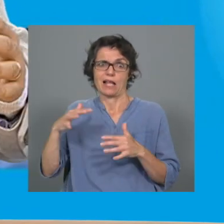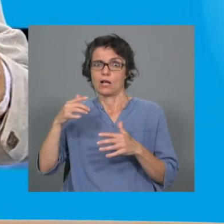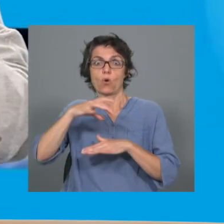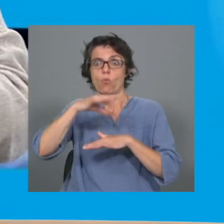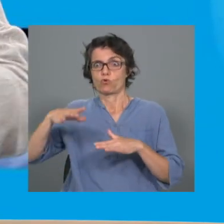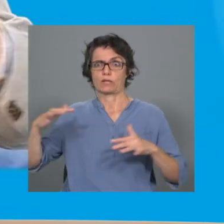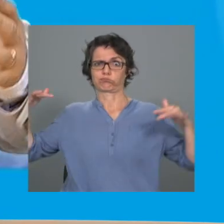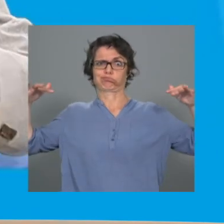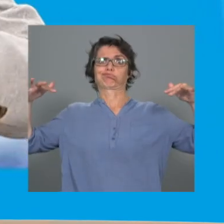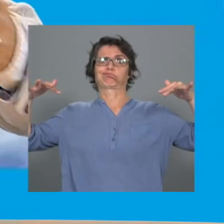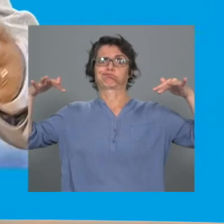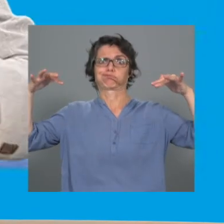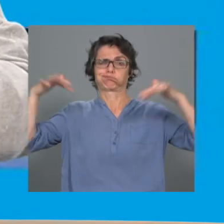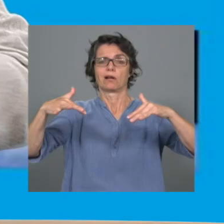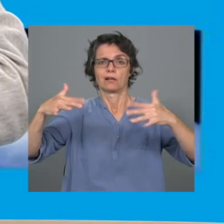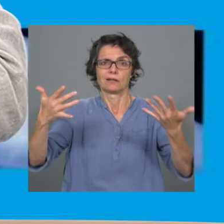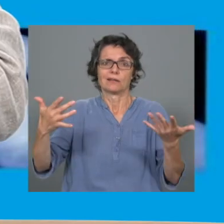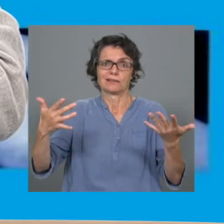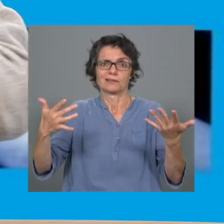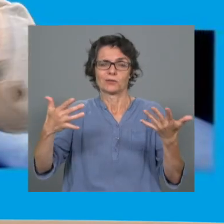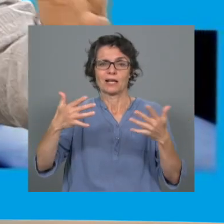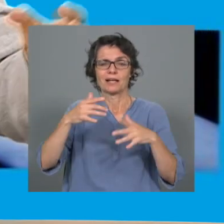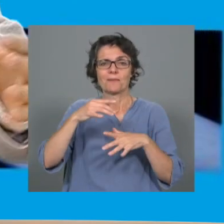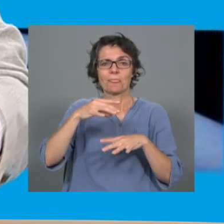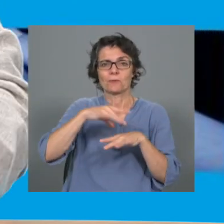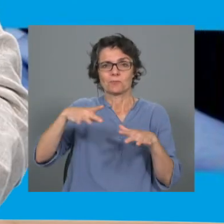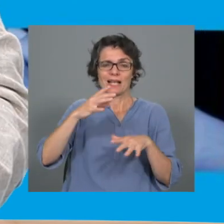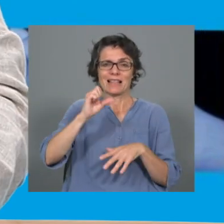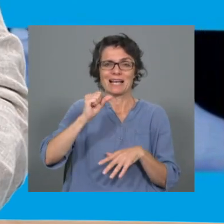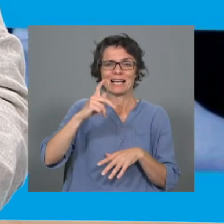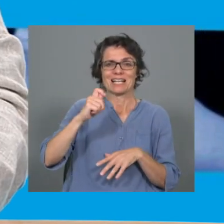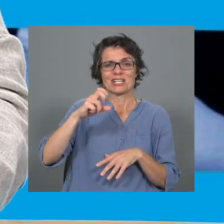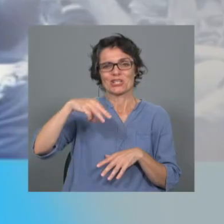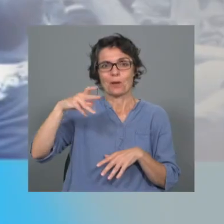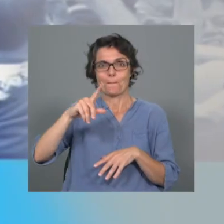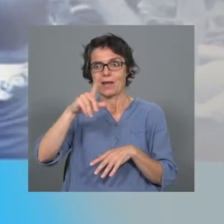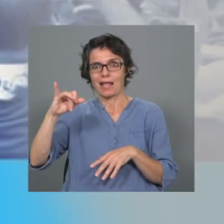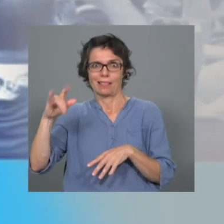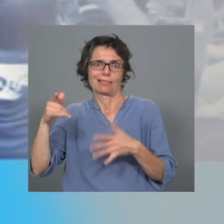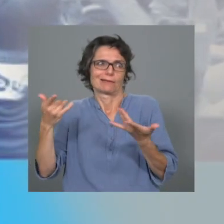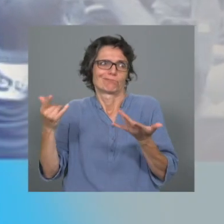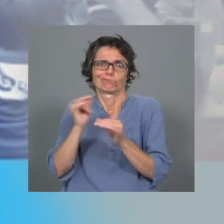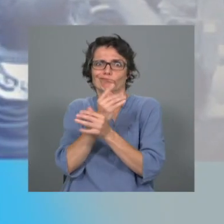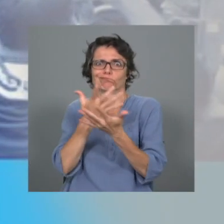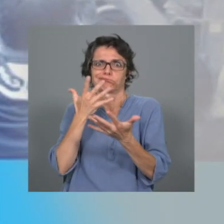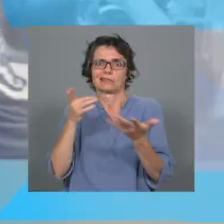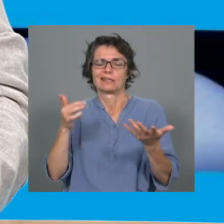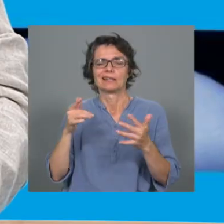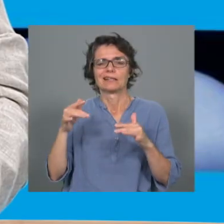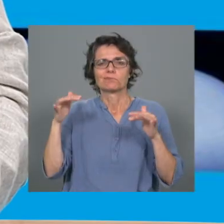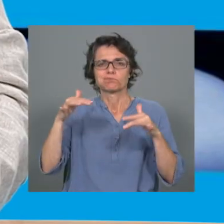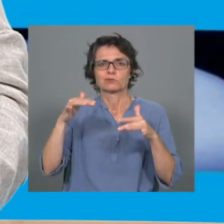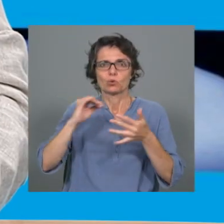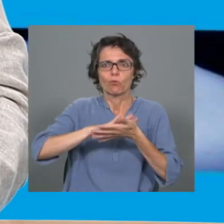num, assim, vou pela expressão, mas é mesmo assim, num circo mediático e não só. Portanto, teve essa opção de ser o mais discreto possível, que